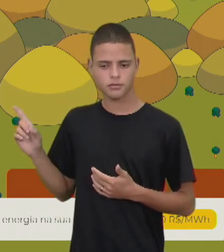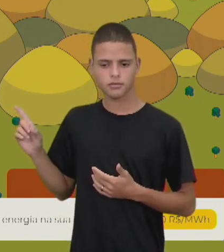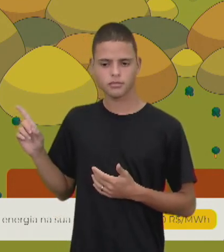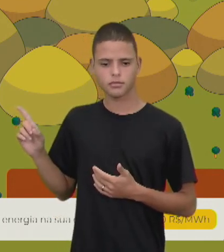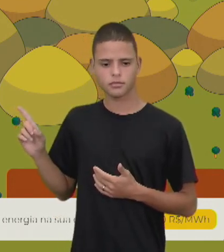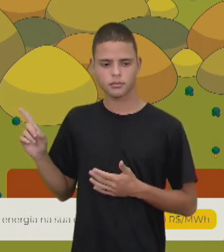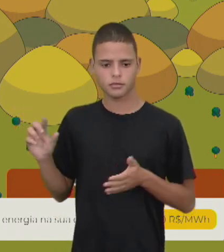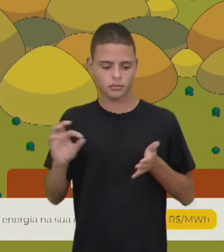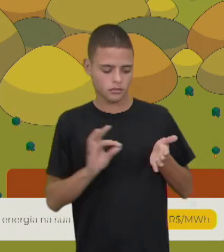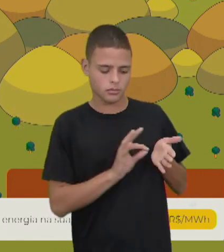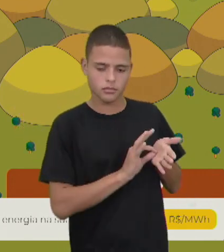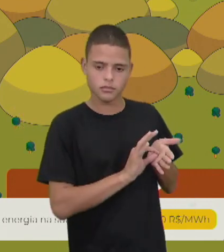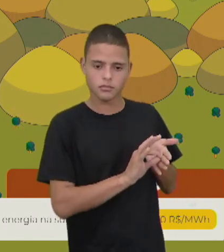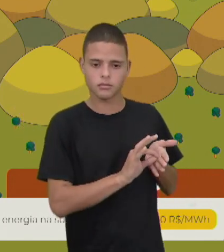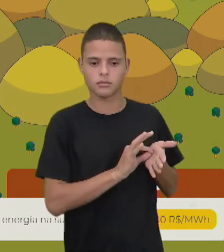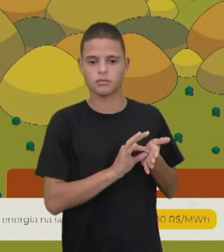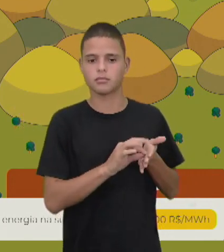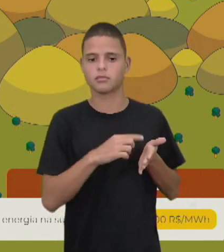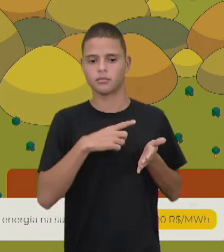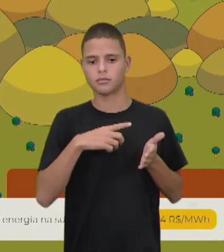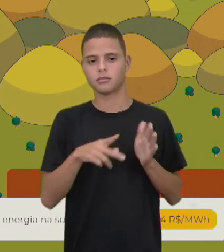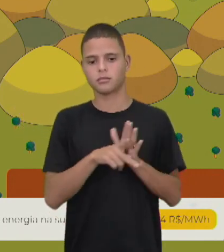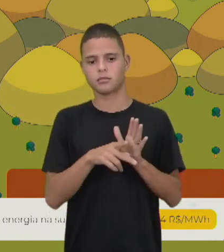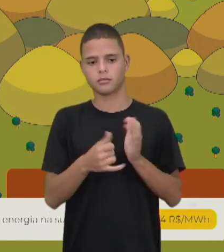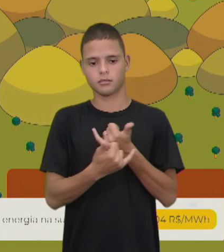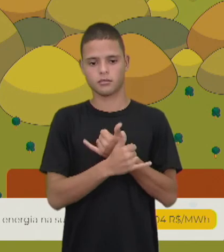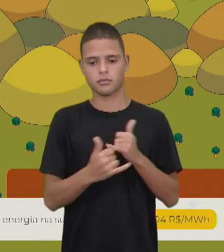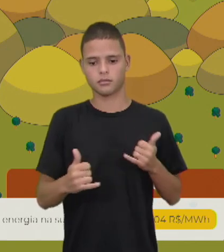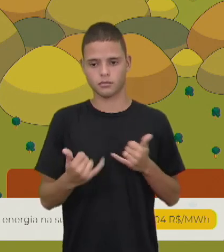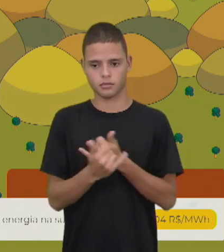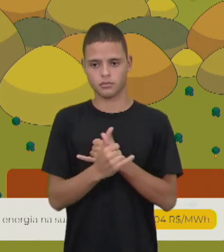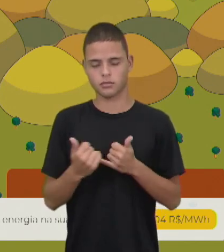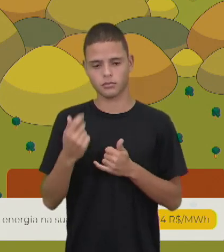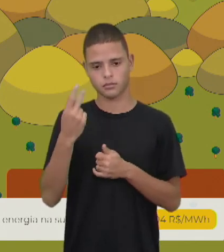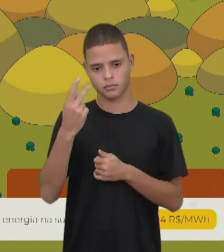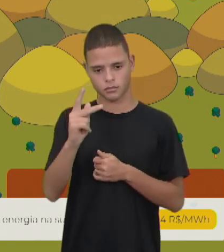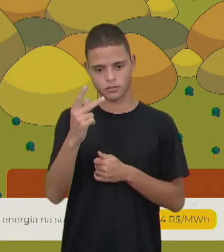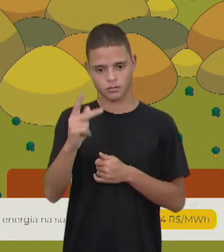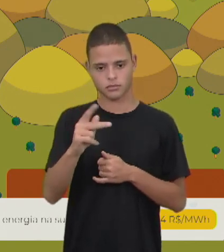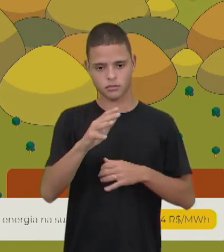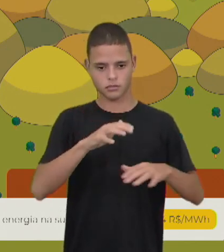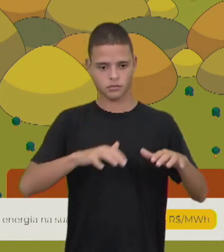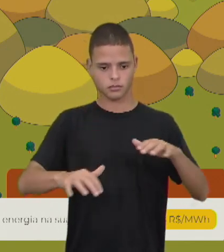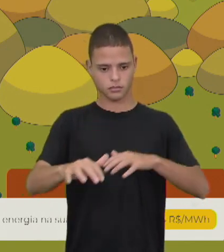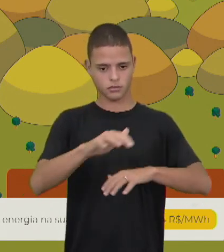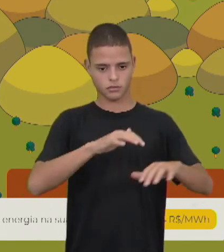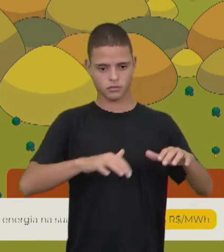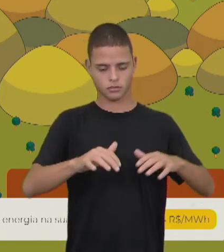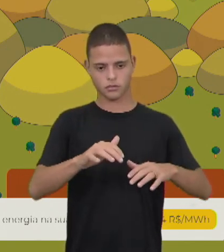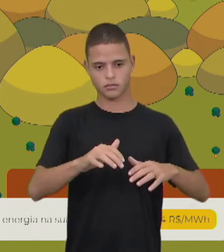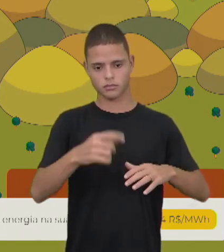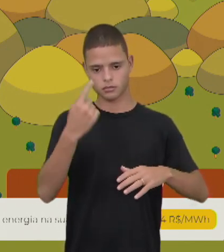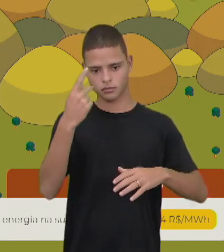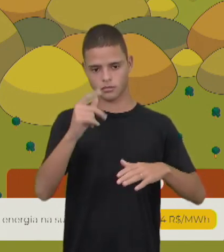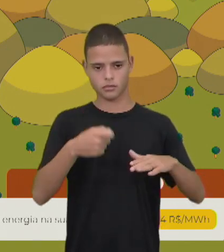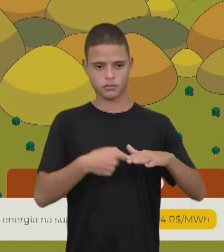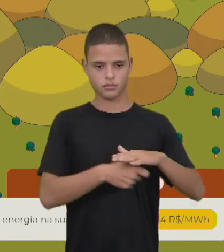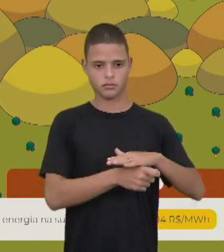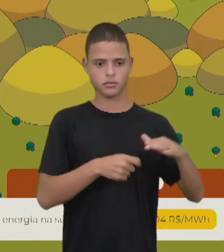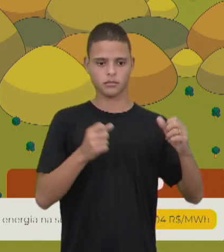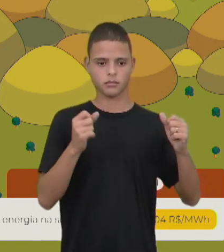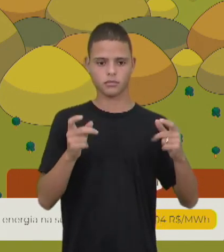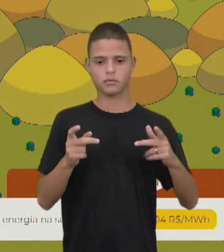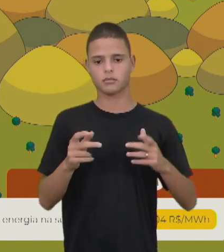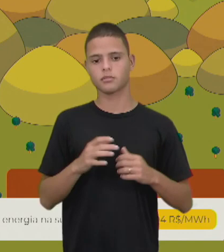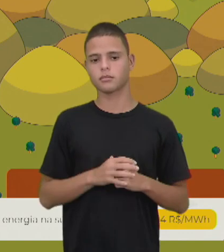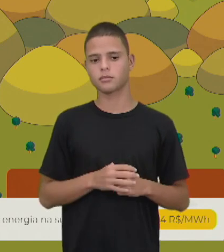tem a porcentagem de fonte energética para sua aula, para para o seu investimento. E aqui